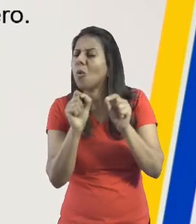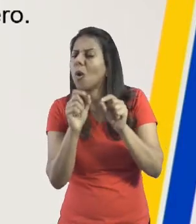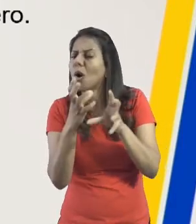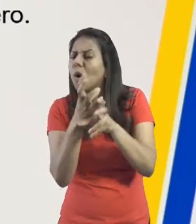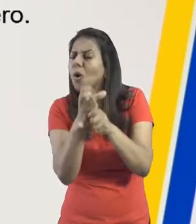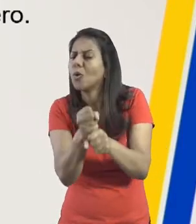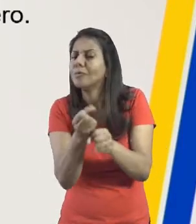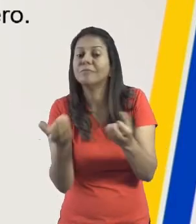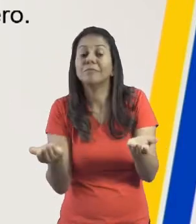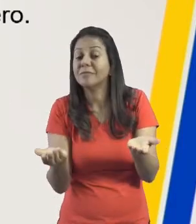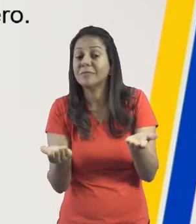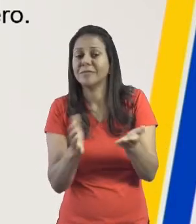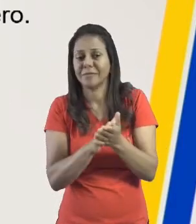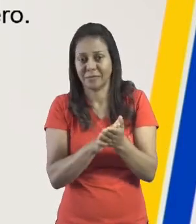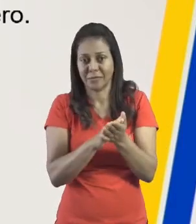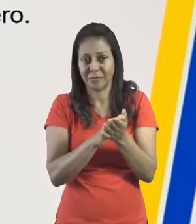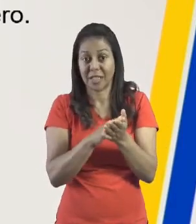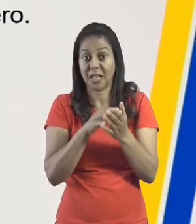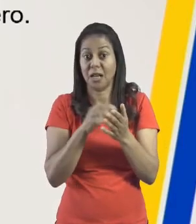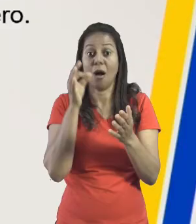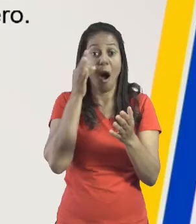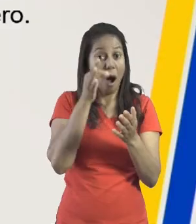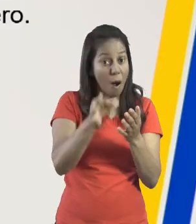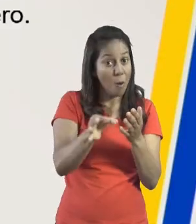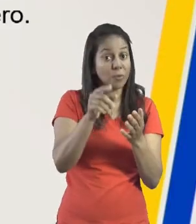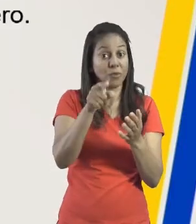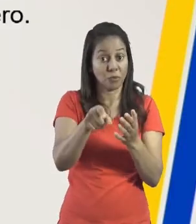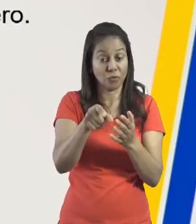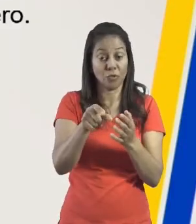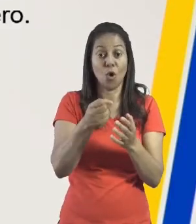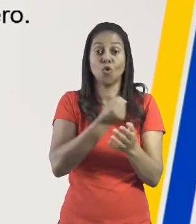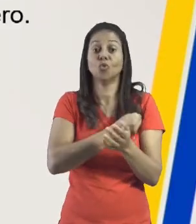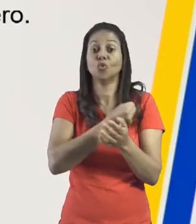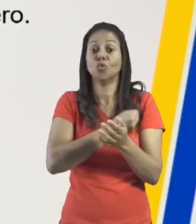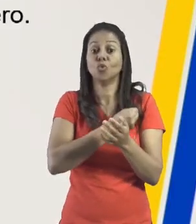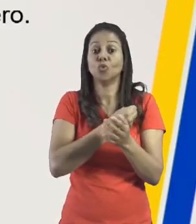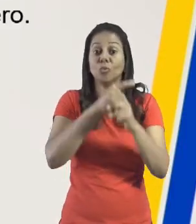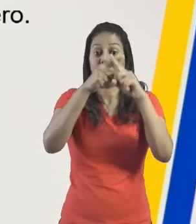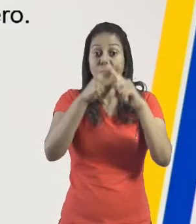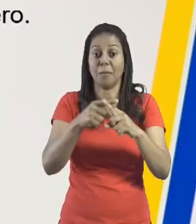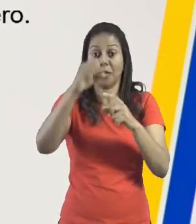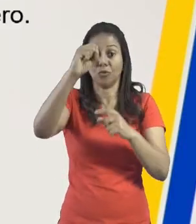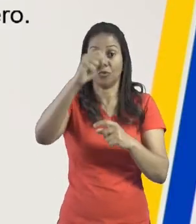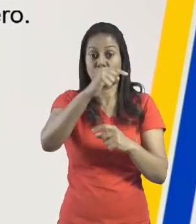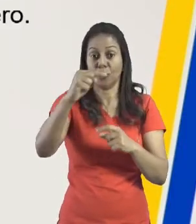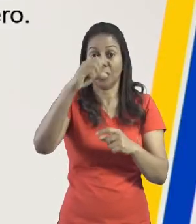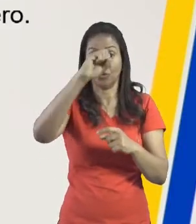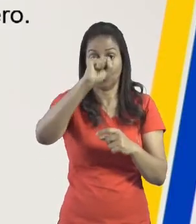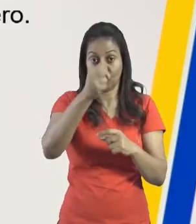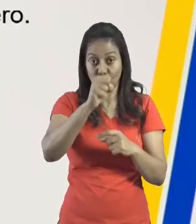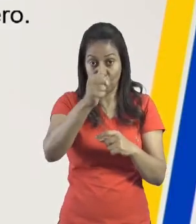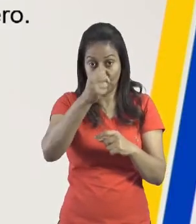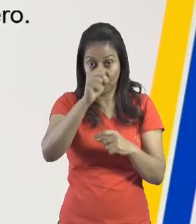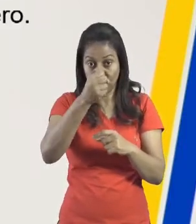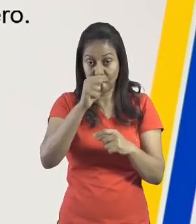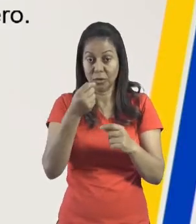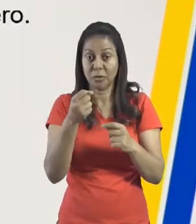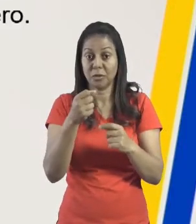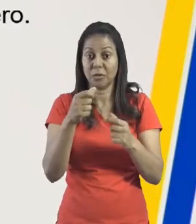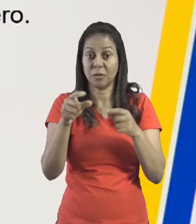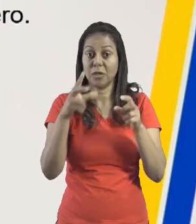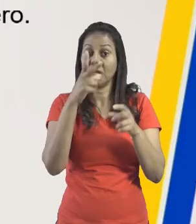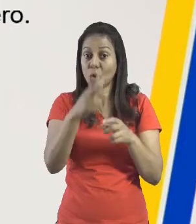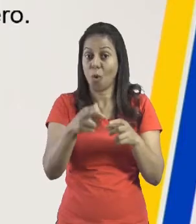dessas equações? Se você observar bem, o número que eu multiplico menos 8 para que eu chegue lá igual a